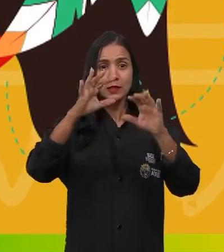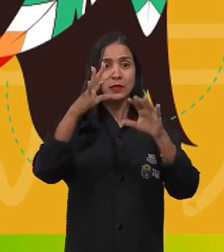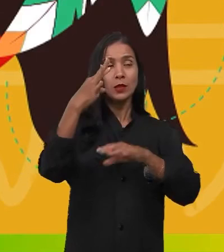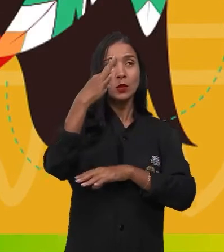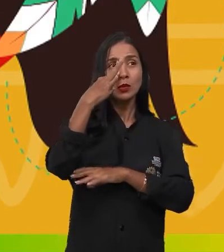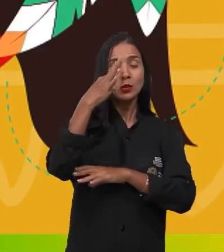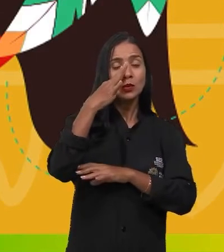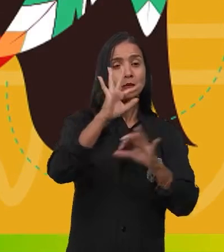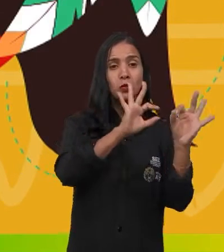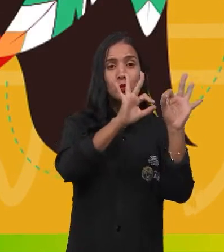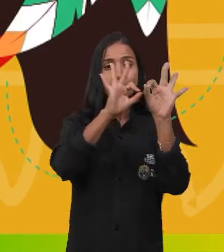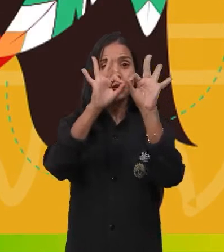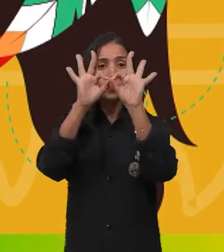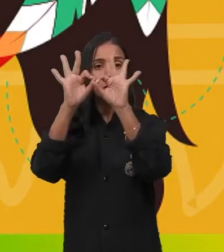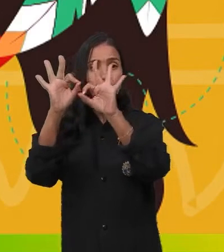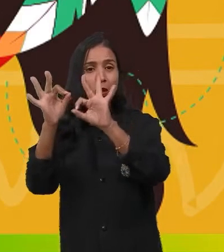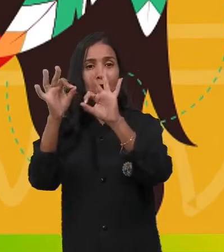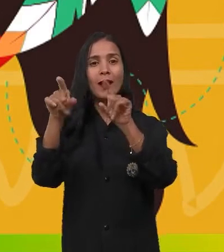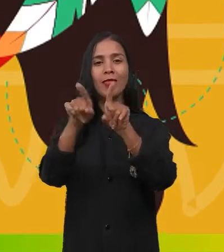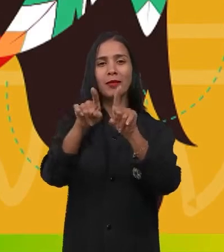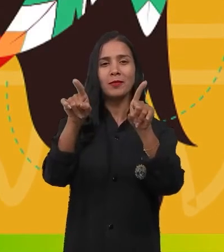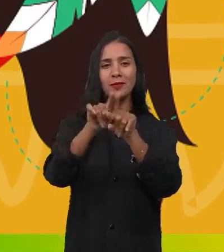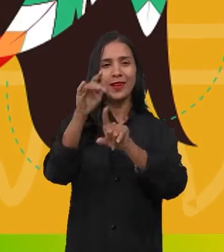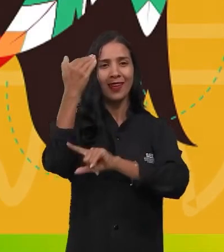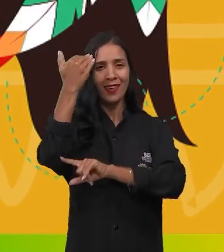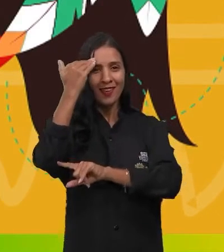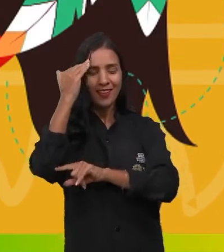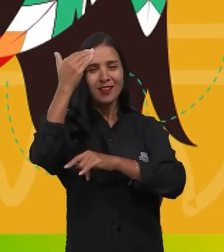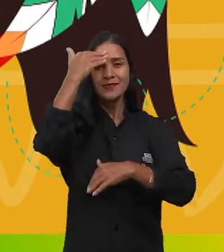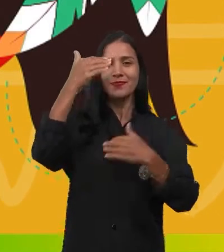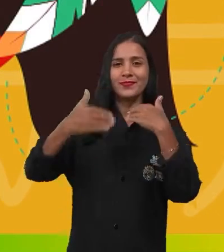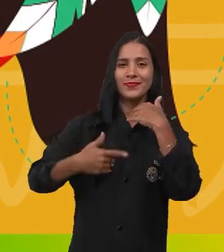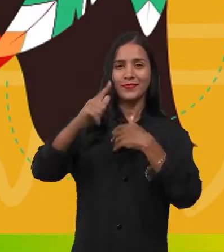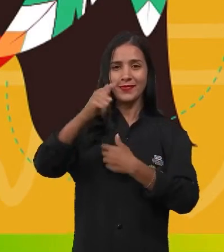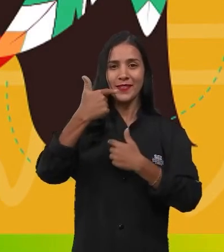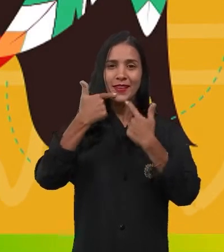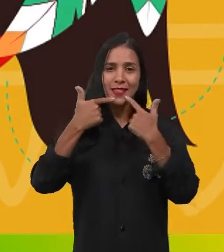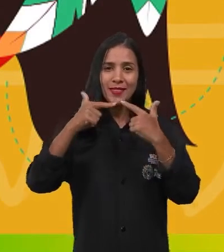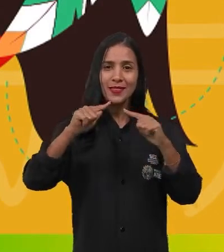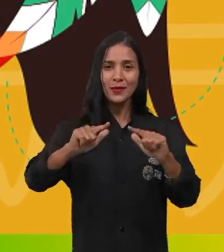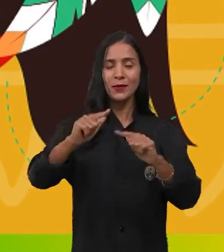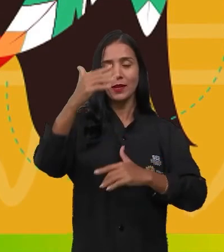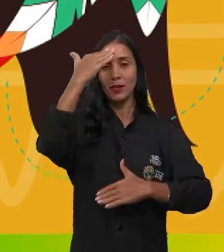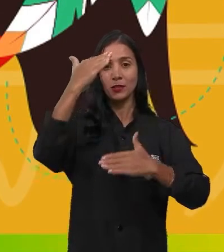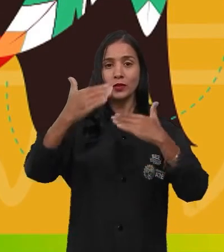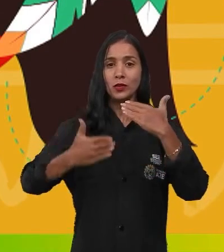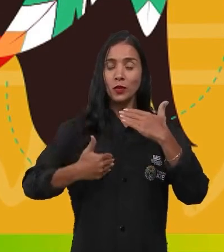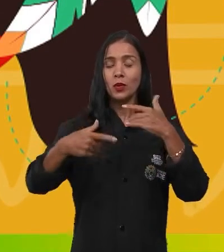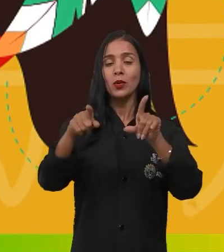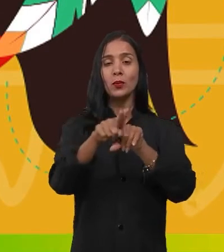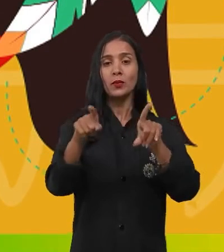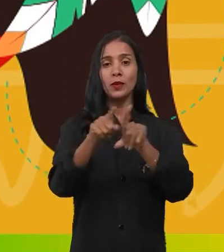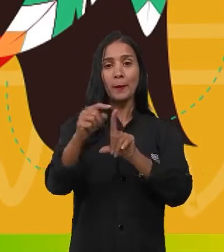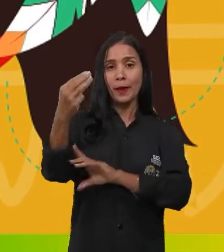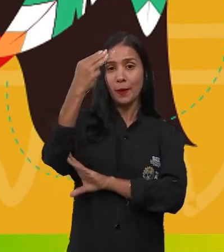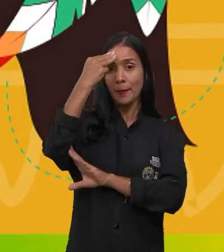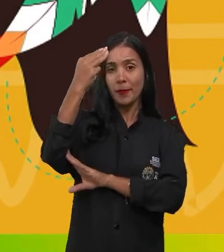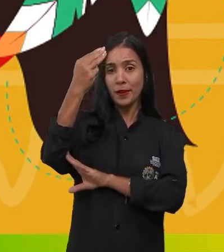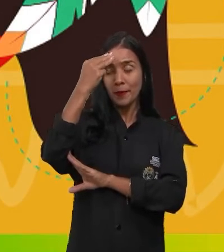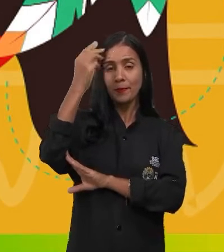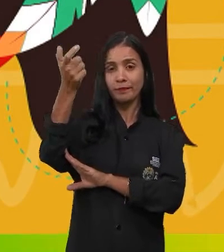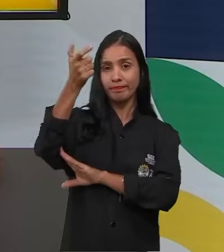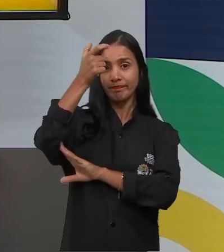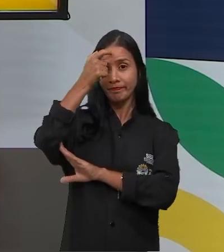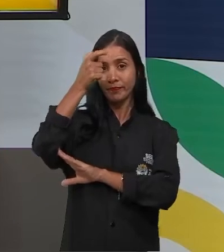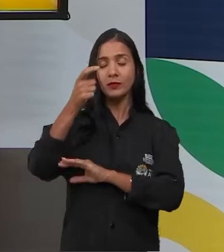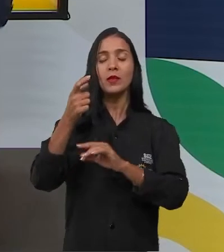que o corpo também é linguagem, arte e memória, sendo espaço de criação, protagonismo e de diálogo